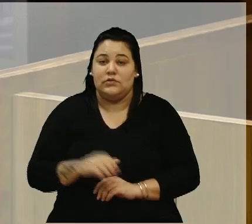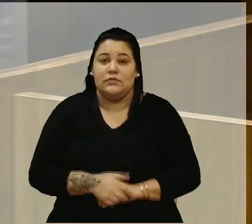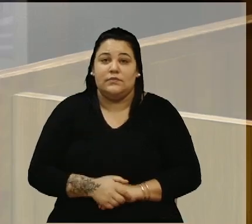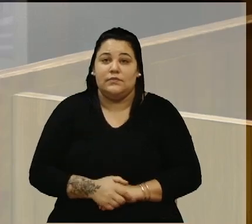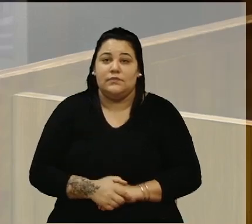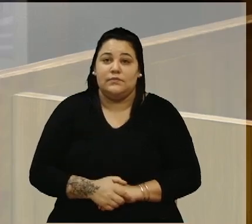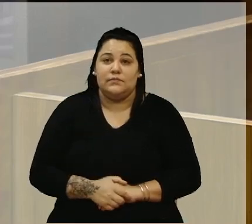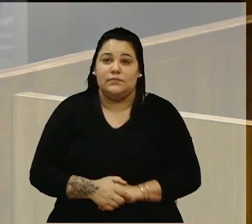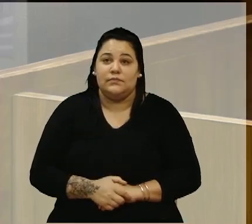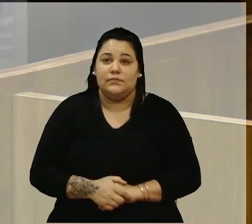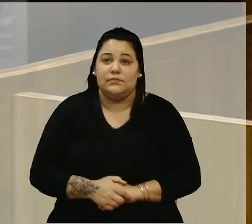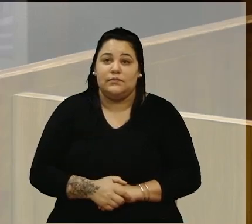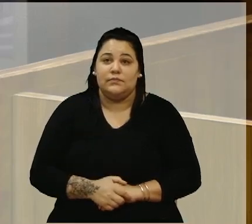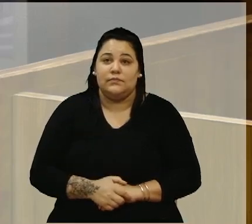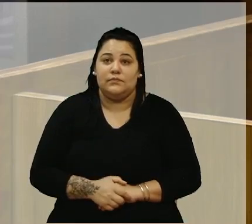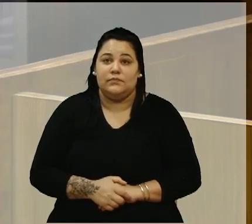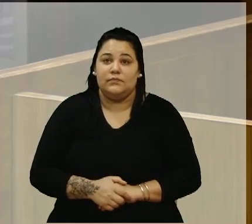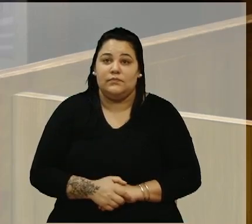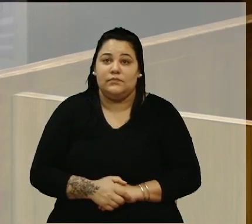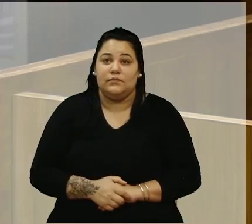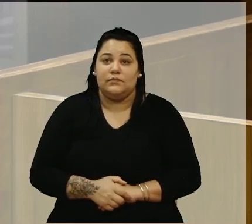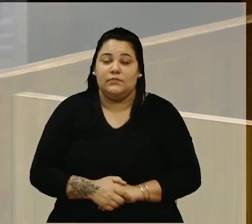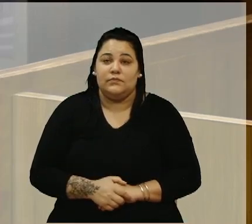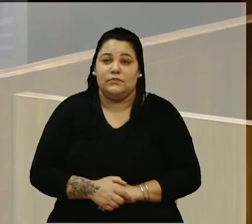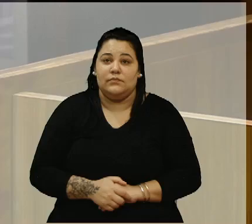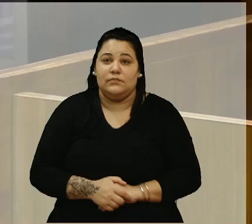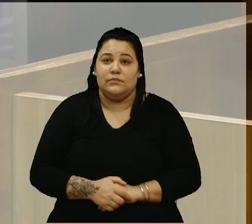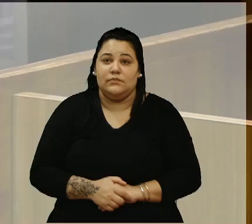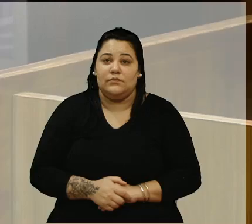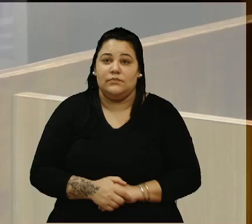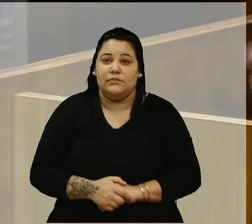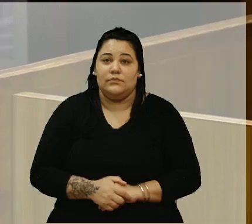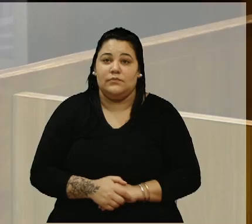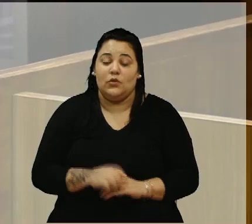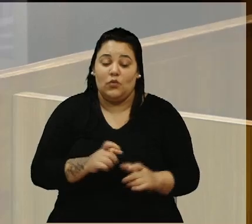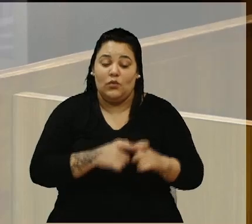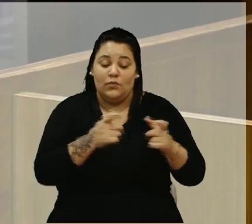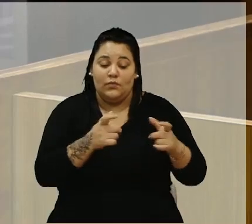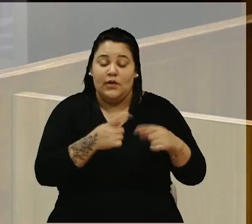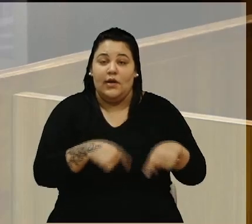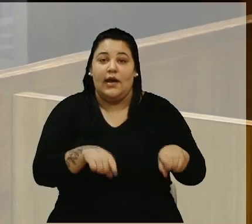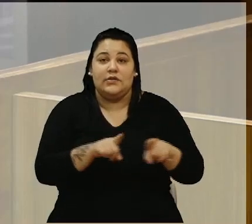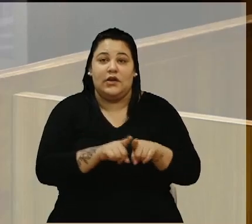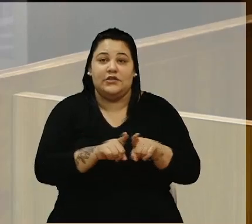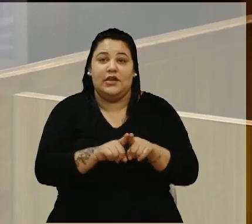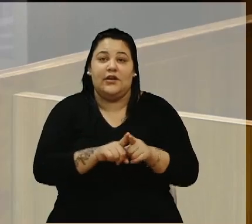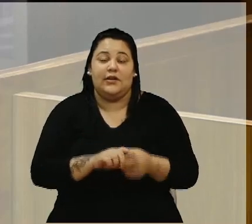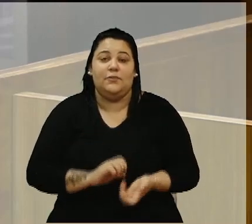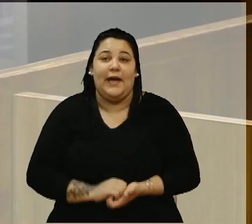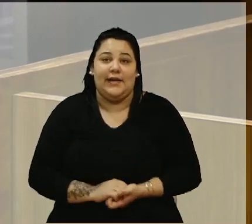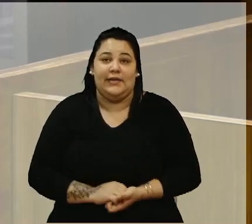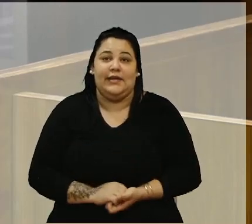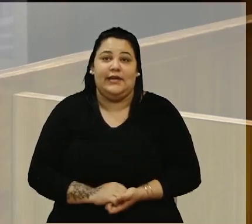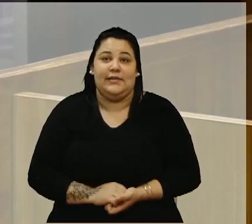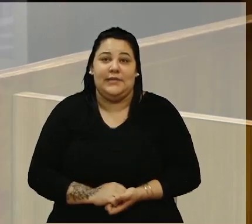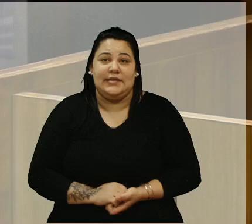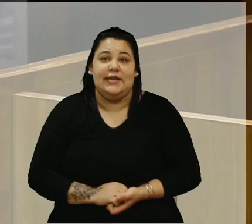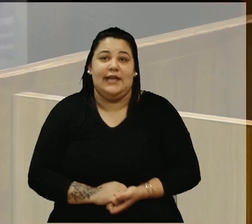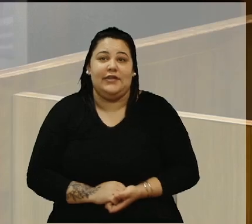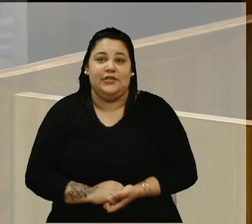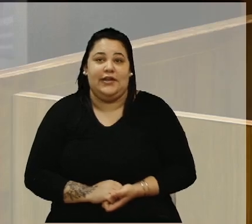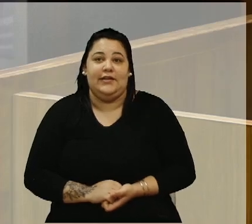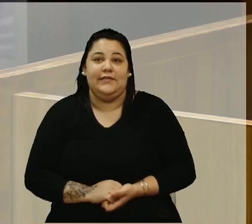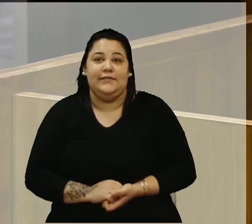Com a chegada de mais famílias, com o aumento dos planos de saúde, nós